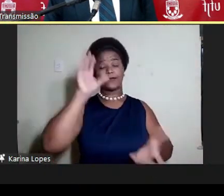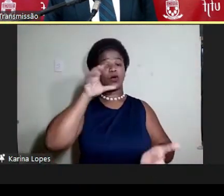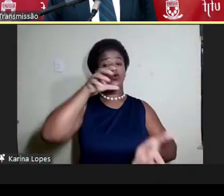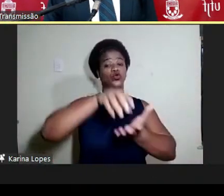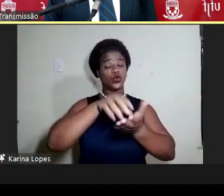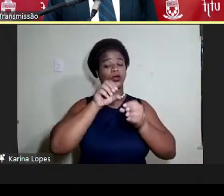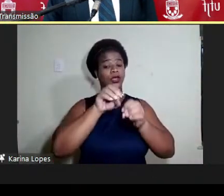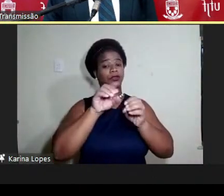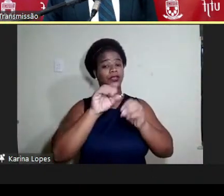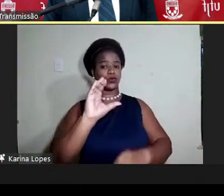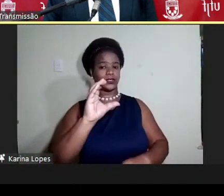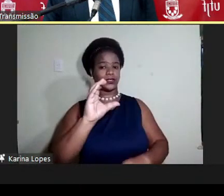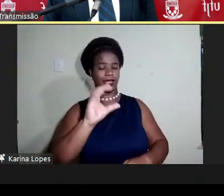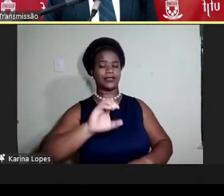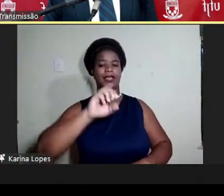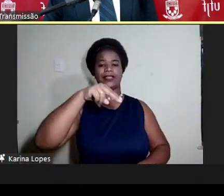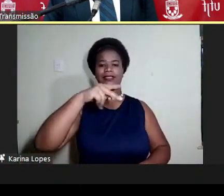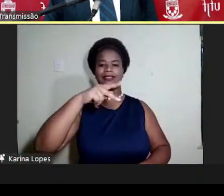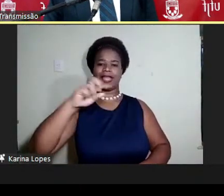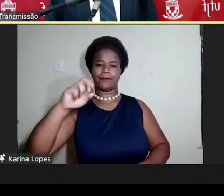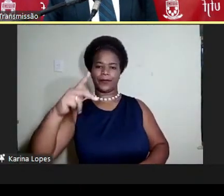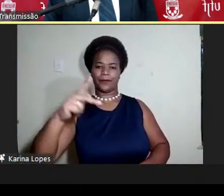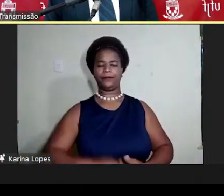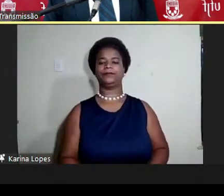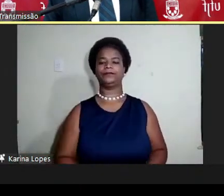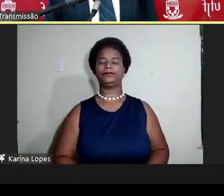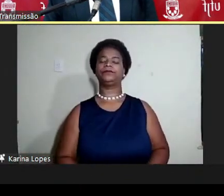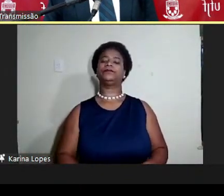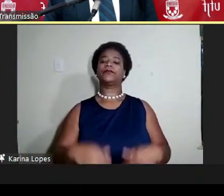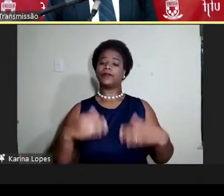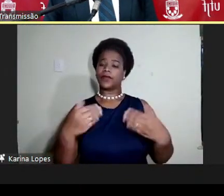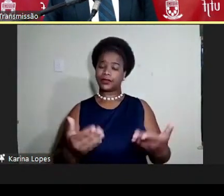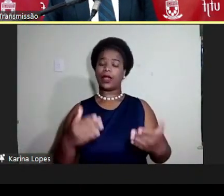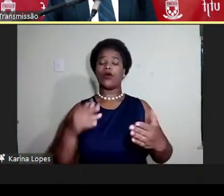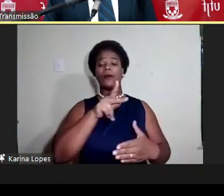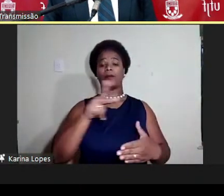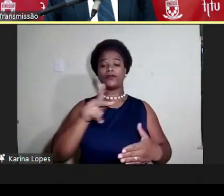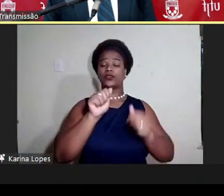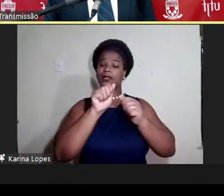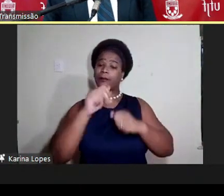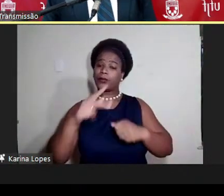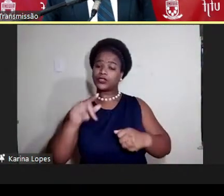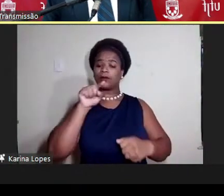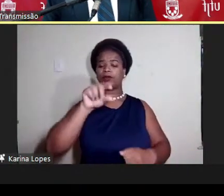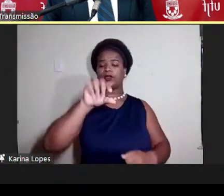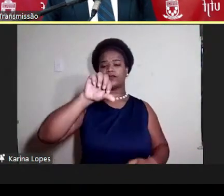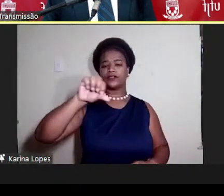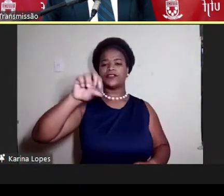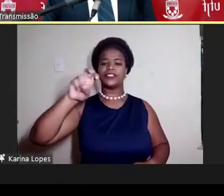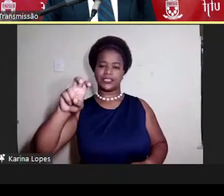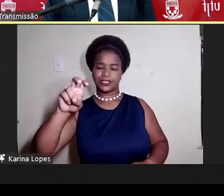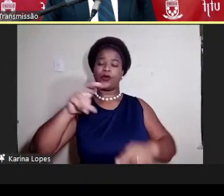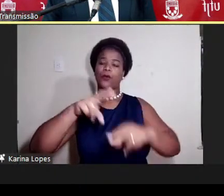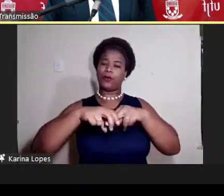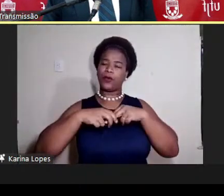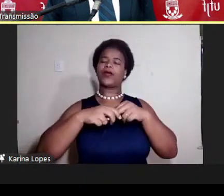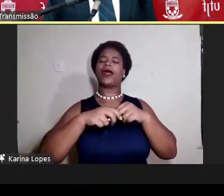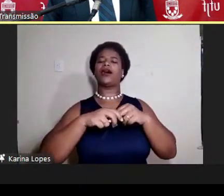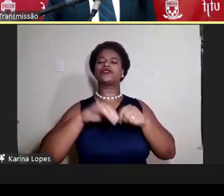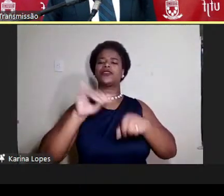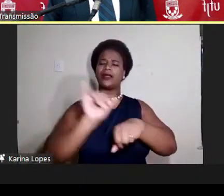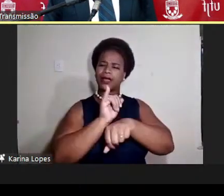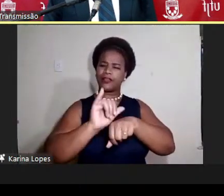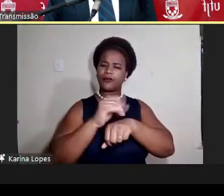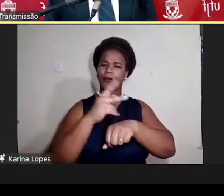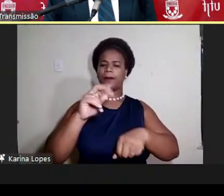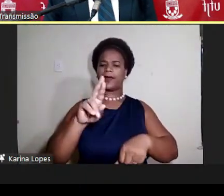NEC, professora Maria Bellini se aposentou em 95 por força da contrarreforma da Previdência